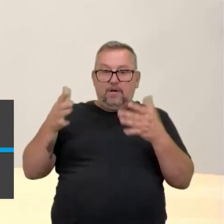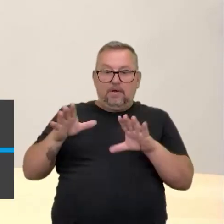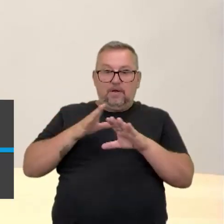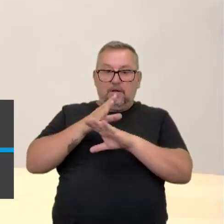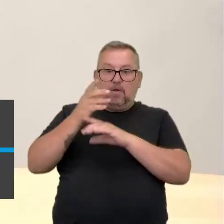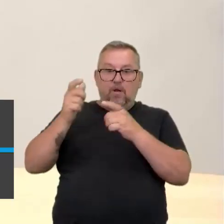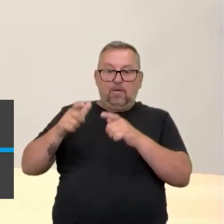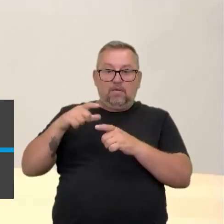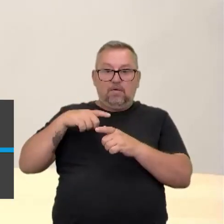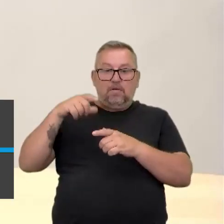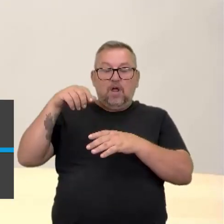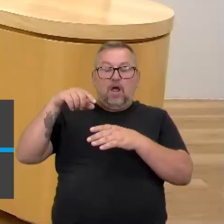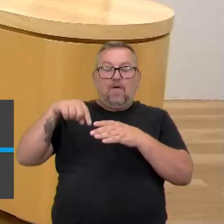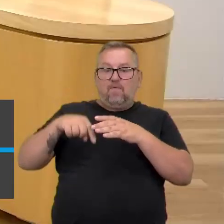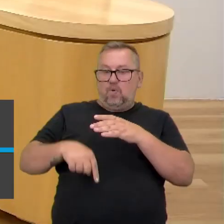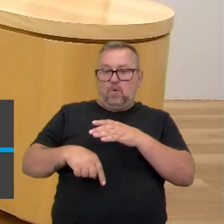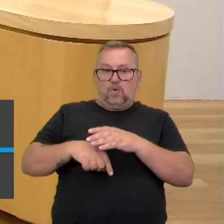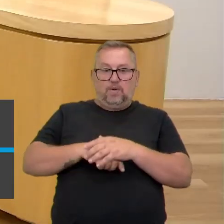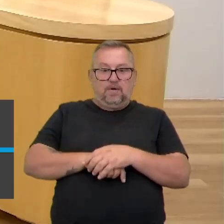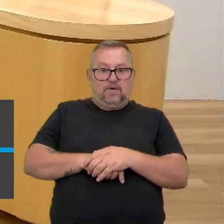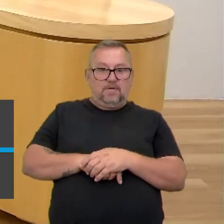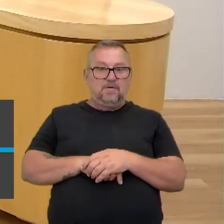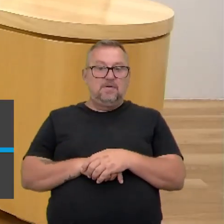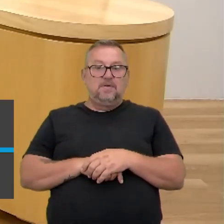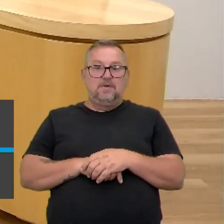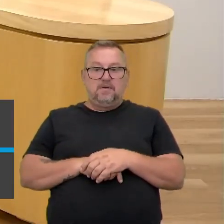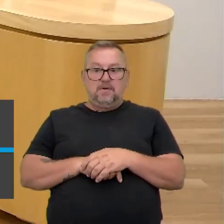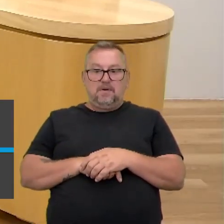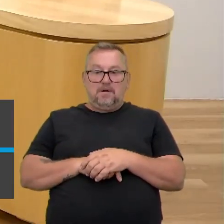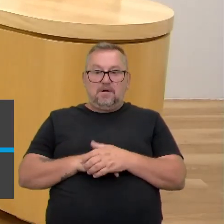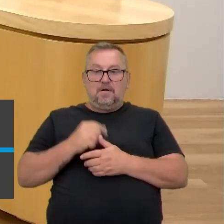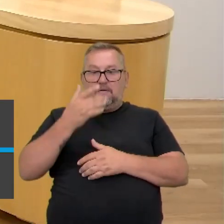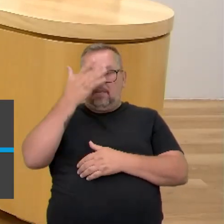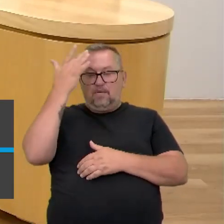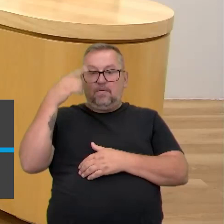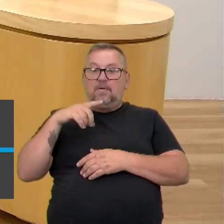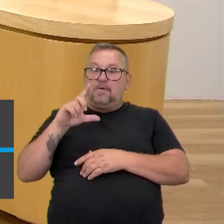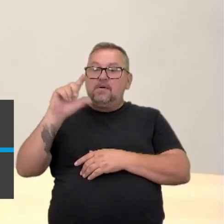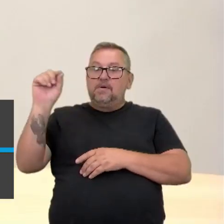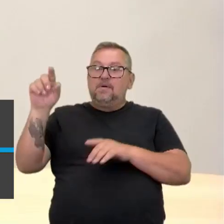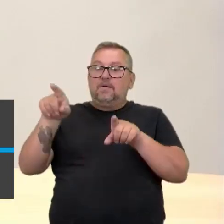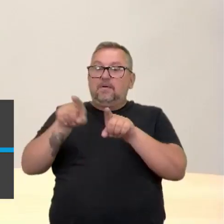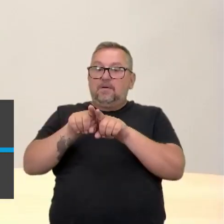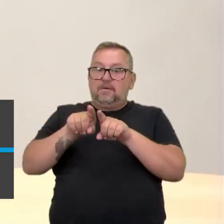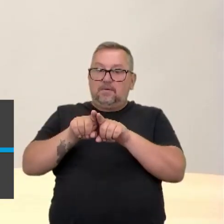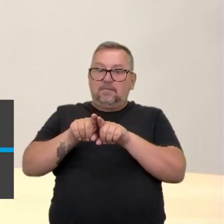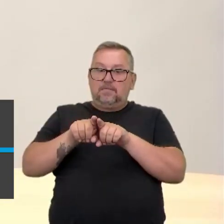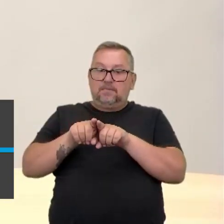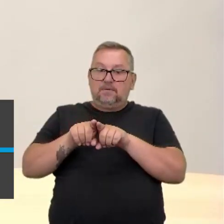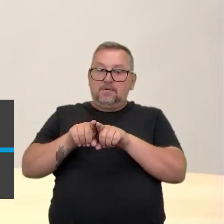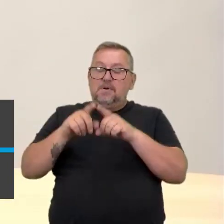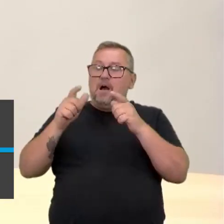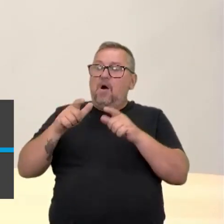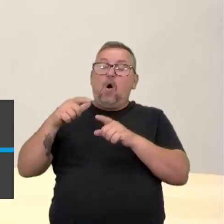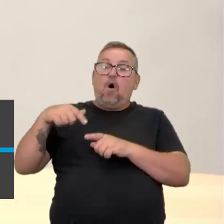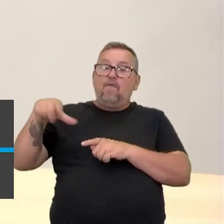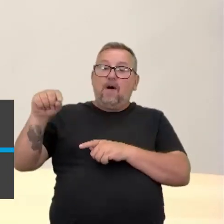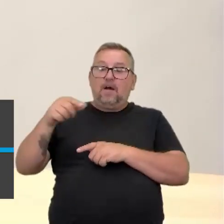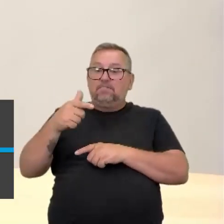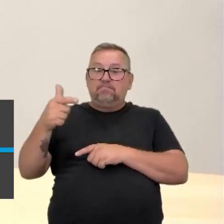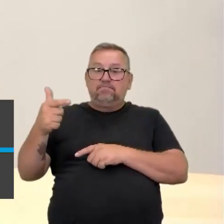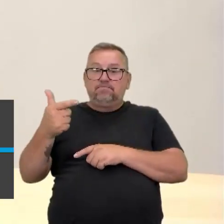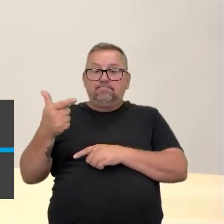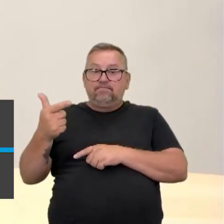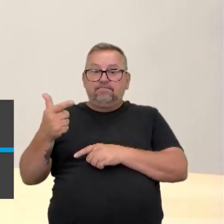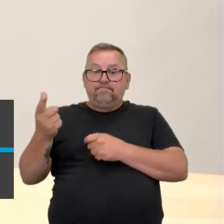bairro onde está condenado. Não interessa a especulação imobiliária. As pessoas também têm que sair de lá, e para onde elas vão? Sendo que elas não têm nenhum